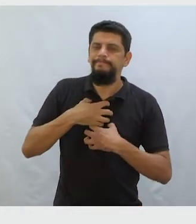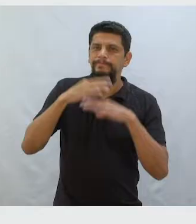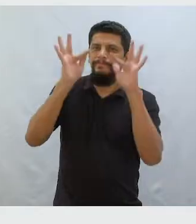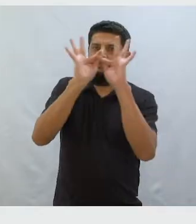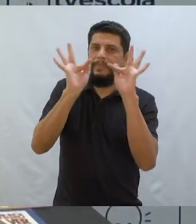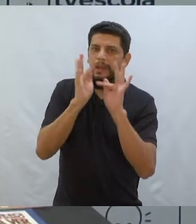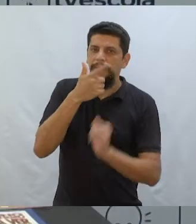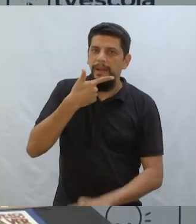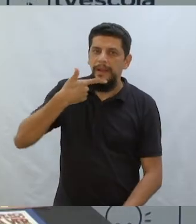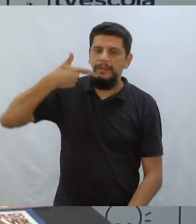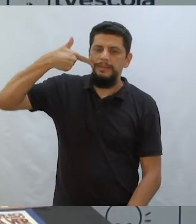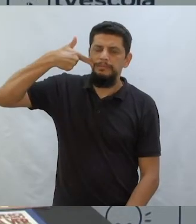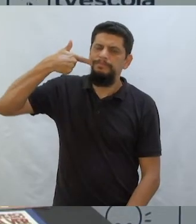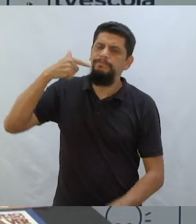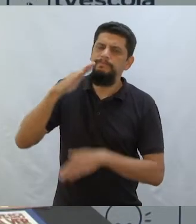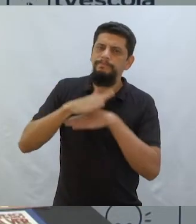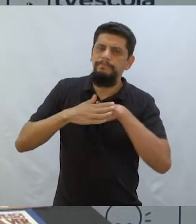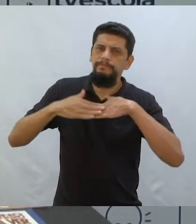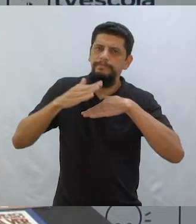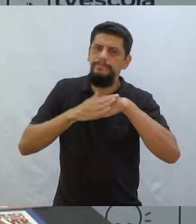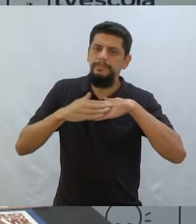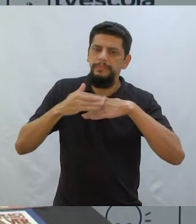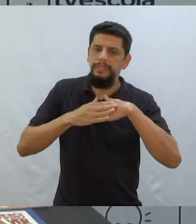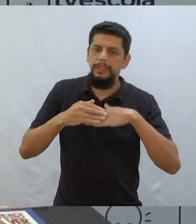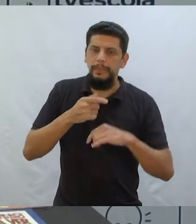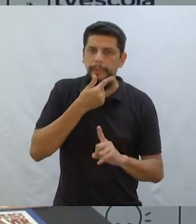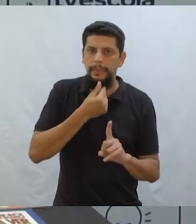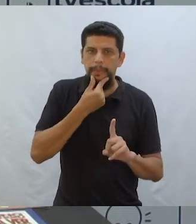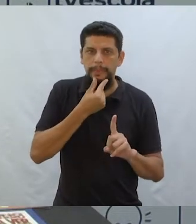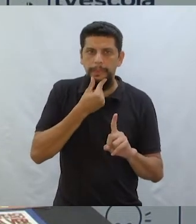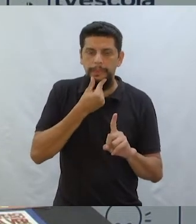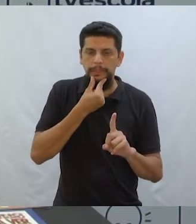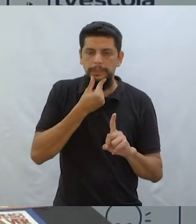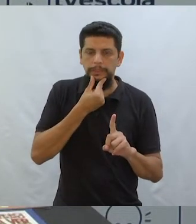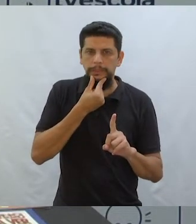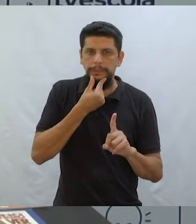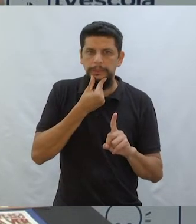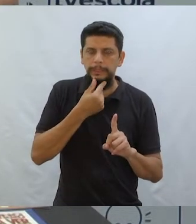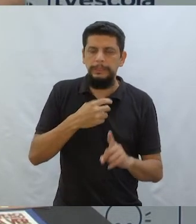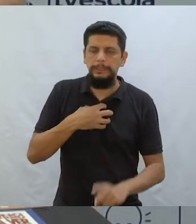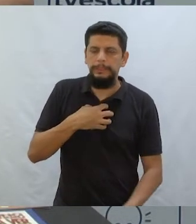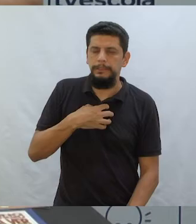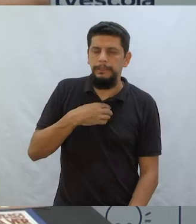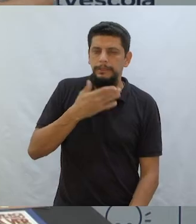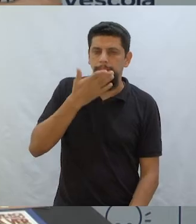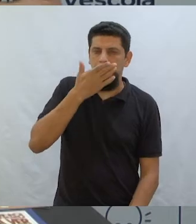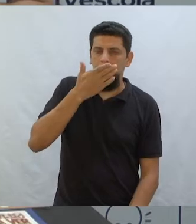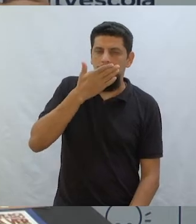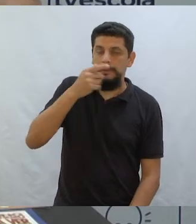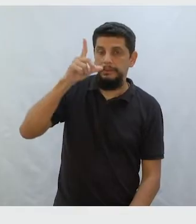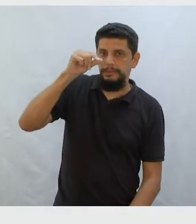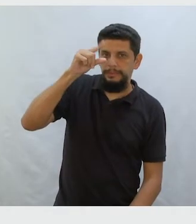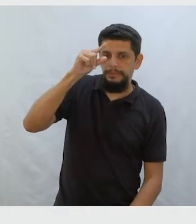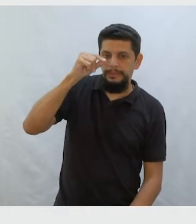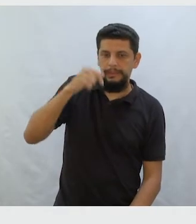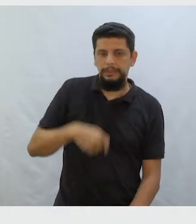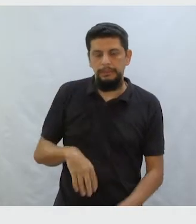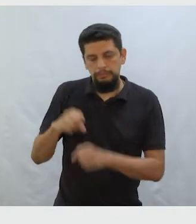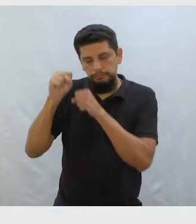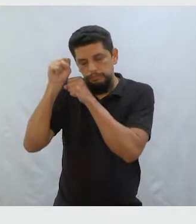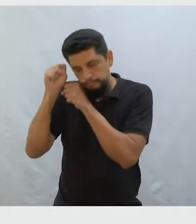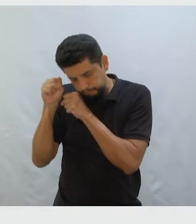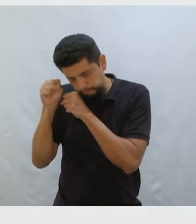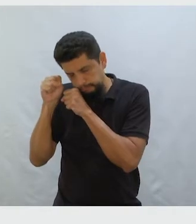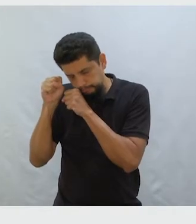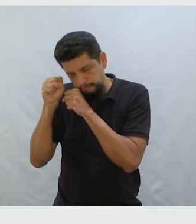tão engraçada tão querida o menino ficou com muito sono o dia todo até tirou